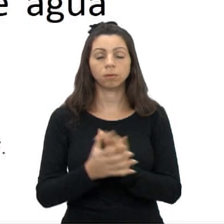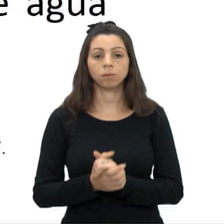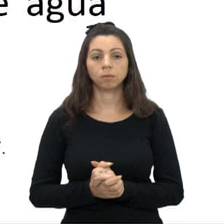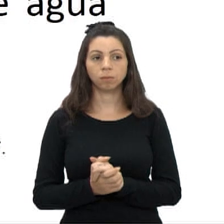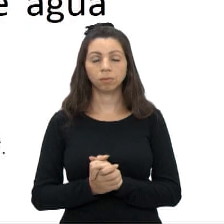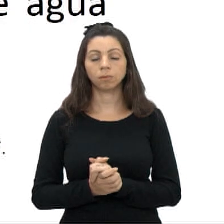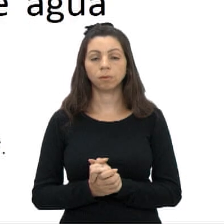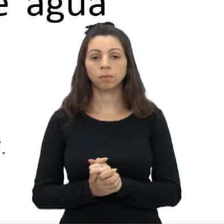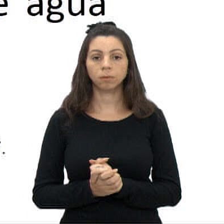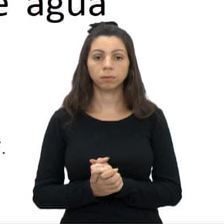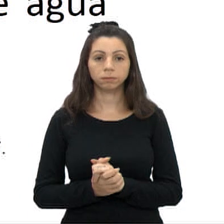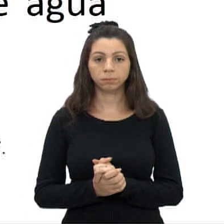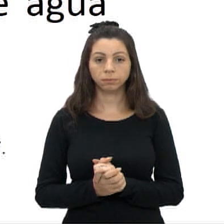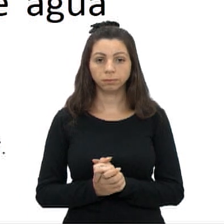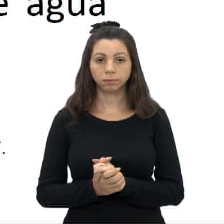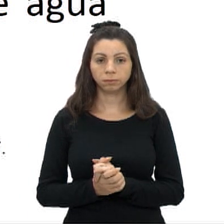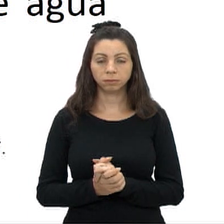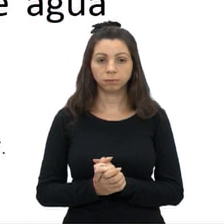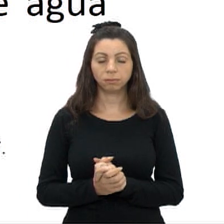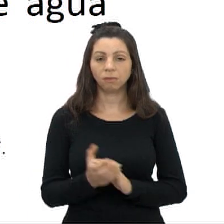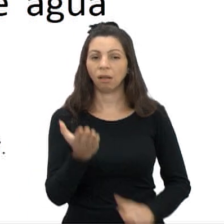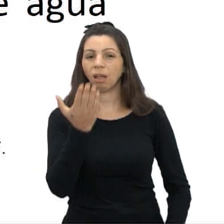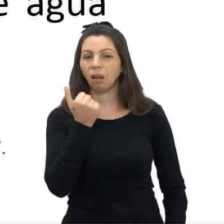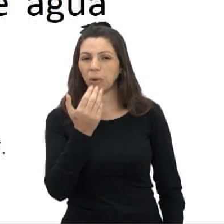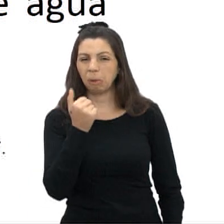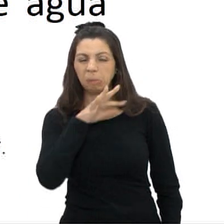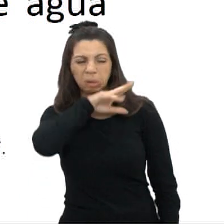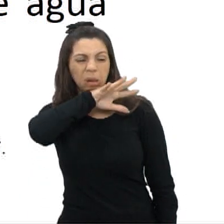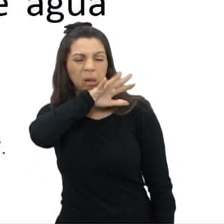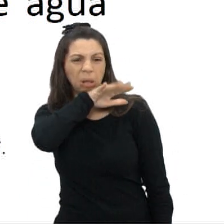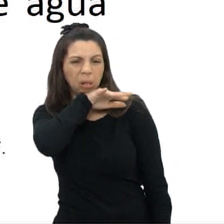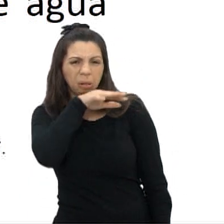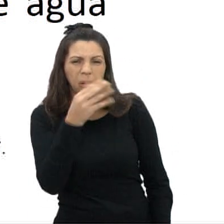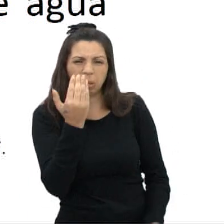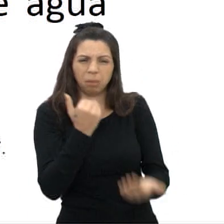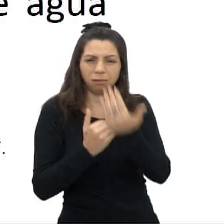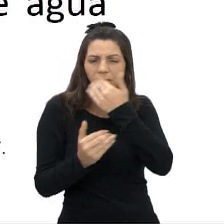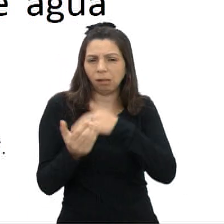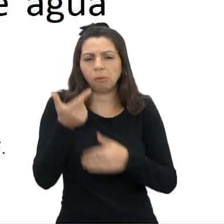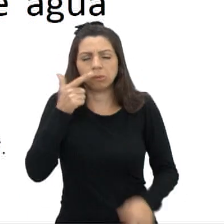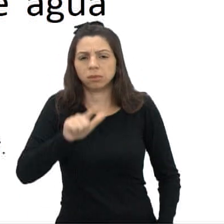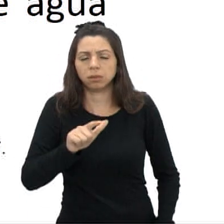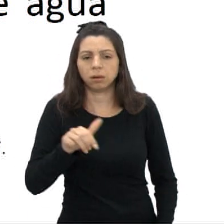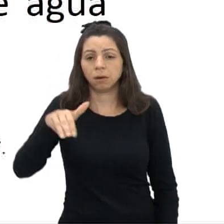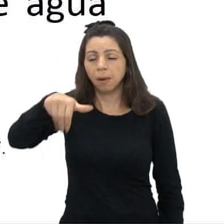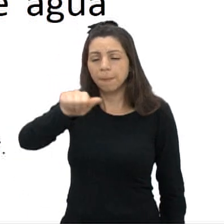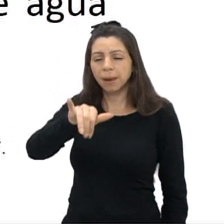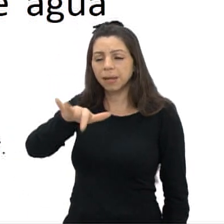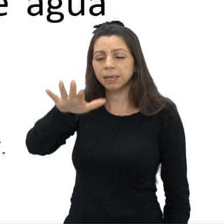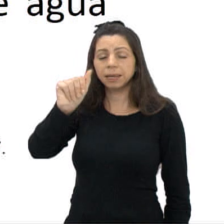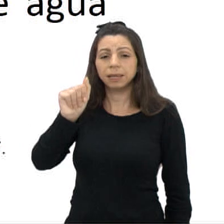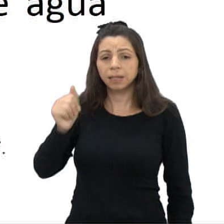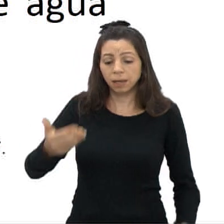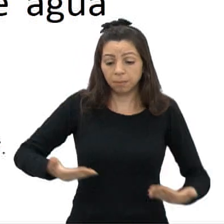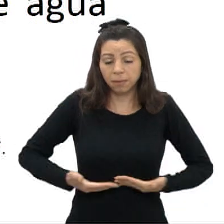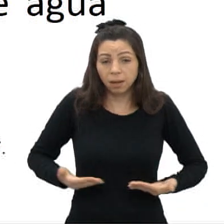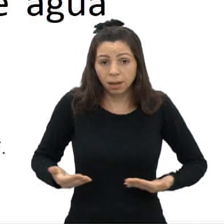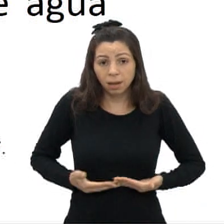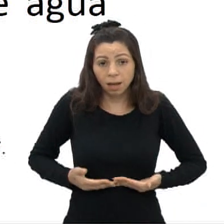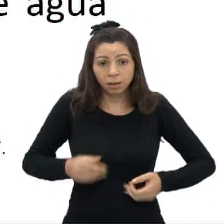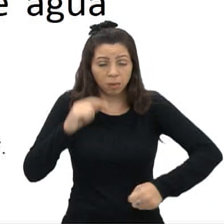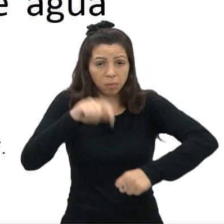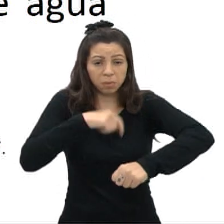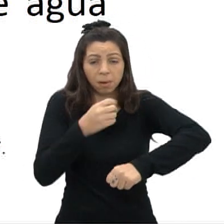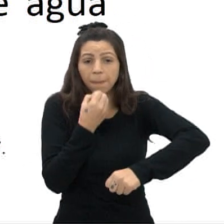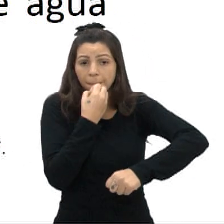A comida estava uma gororoba intragável. Maria é uma grande cozinheira,